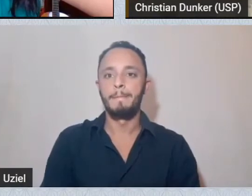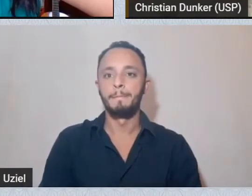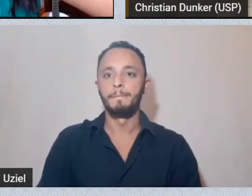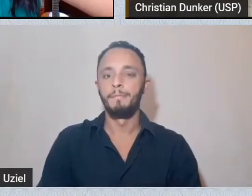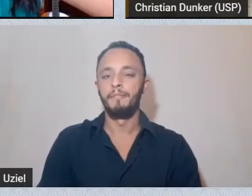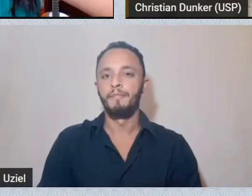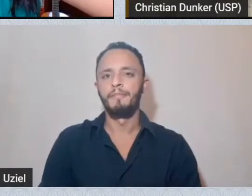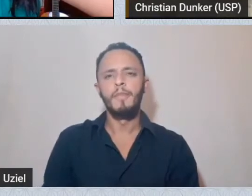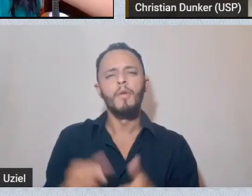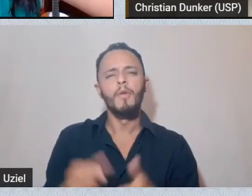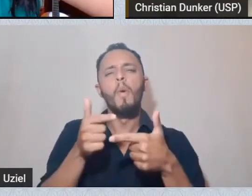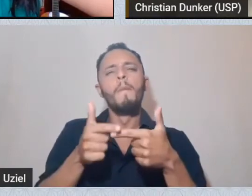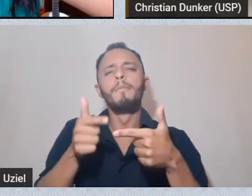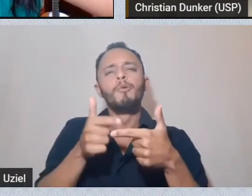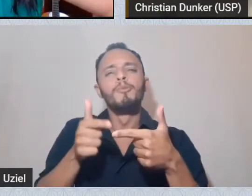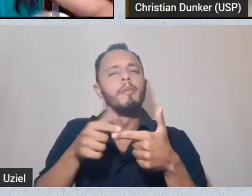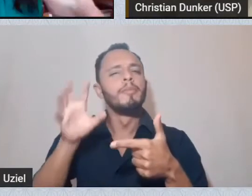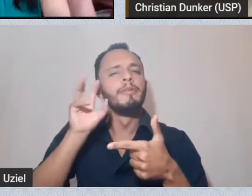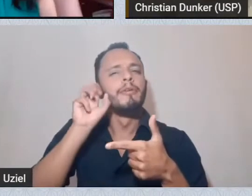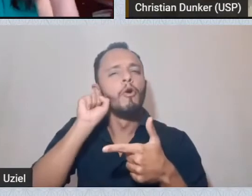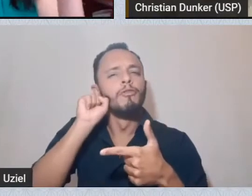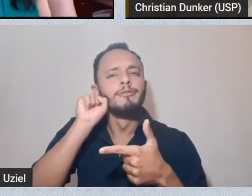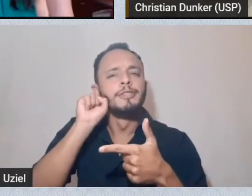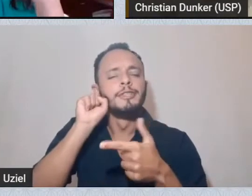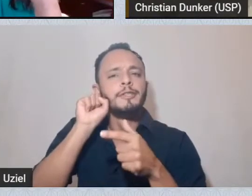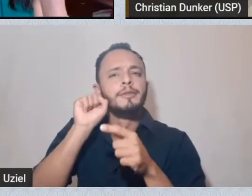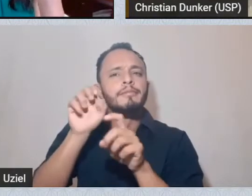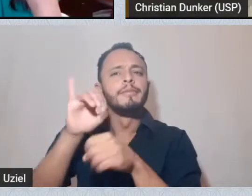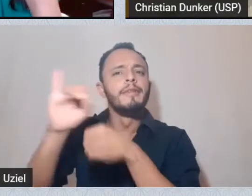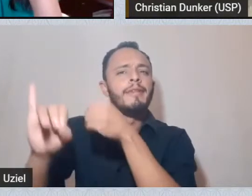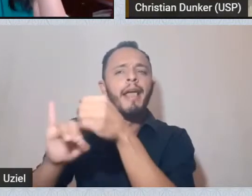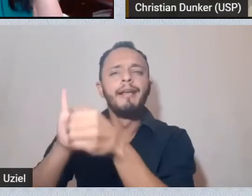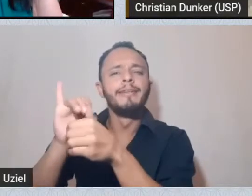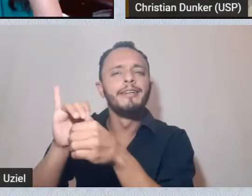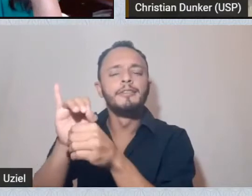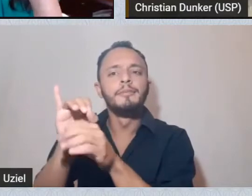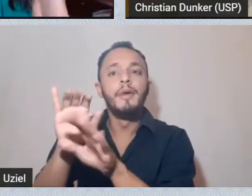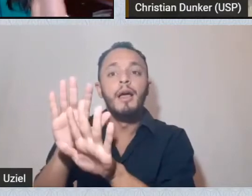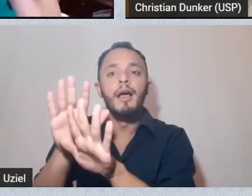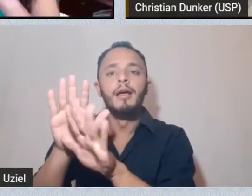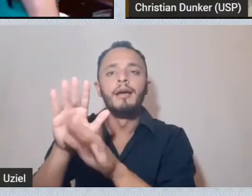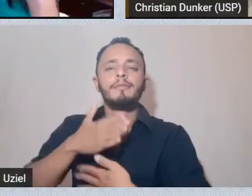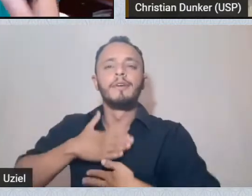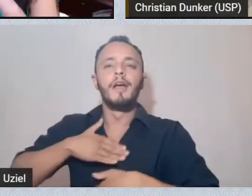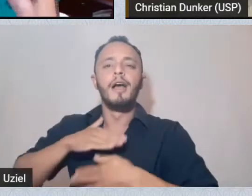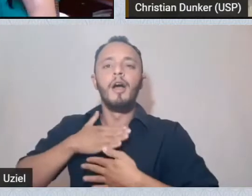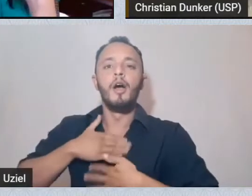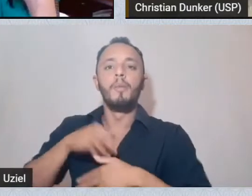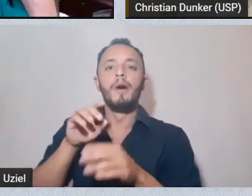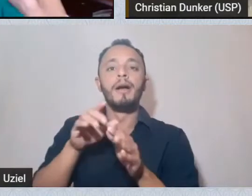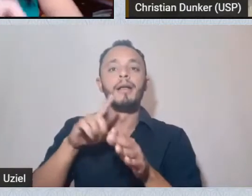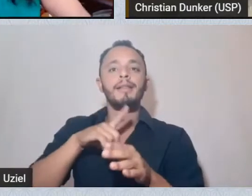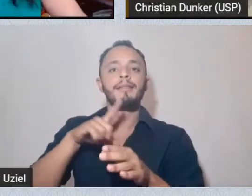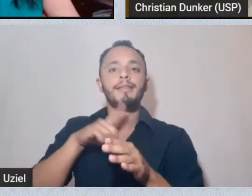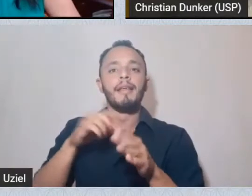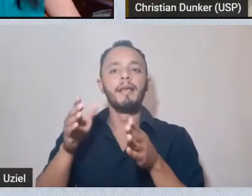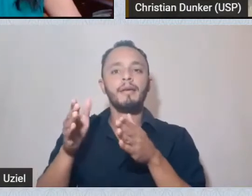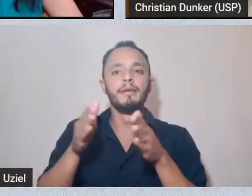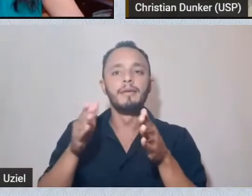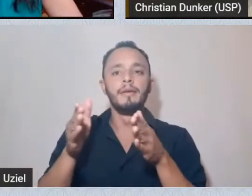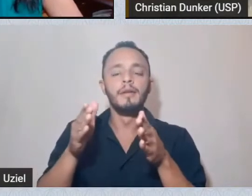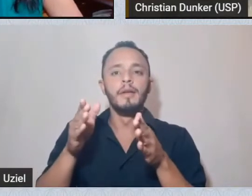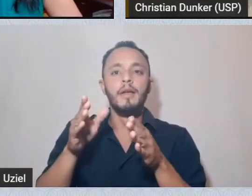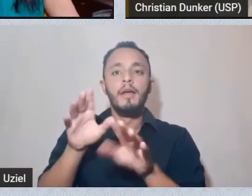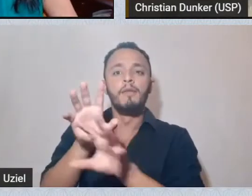Estamos tendo um probleminha aí com a sua conexão. Você pode retomar um pouquinho, Dunker? Porque você ficou no delay aqui para